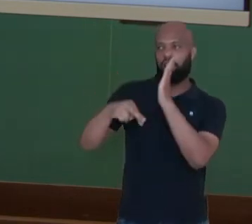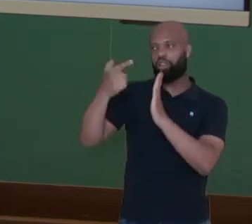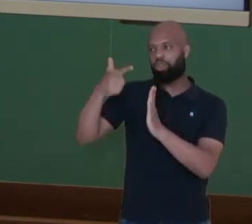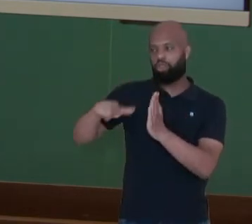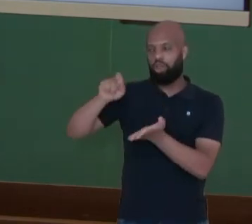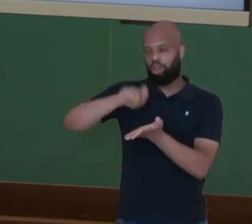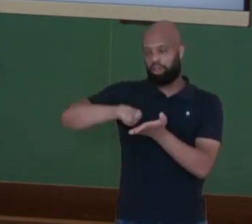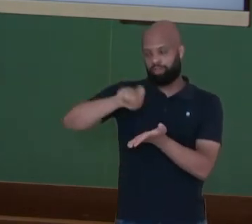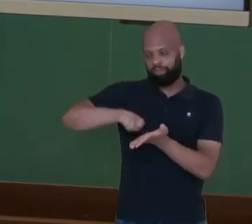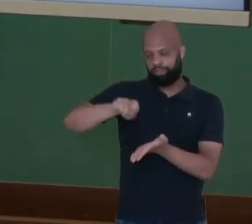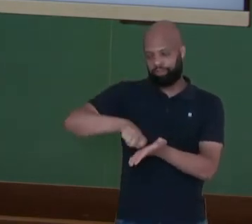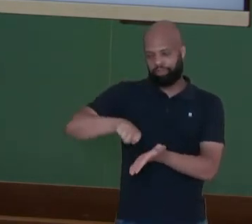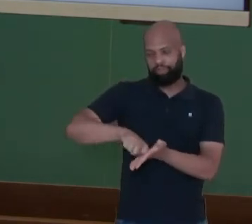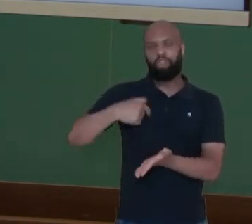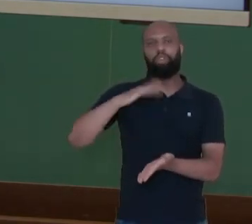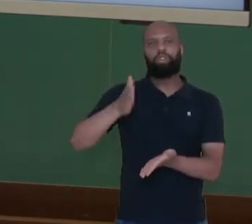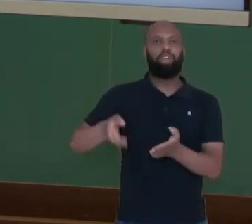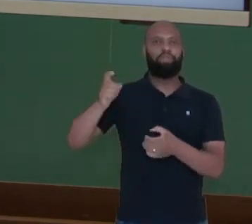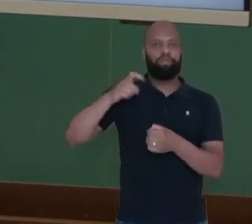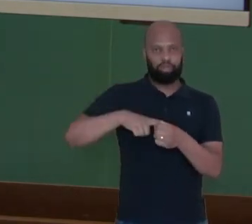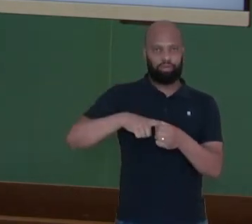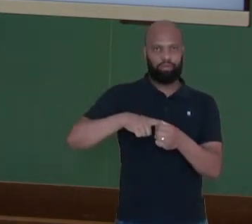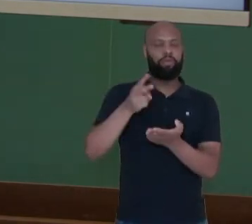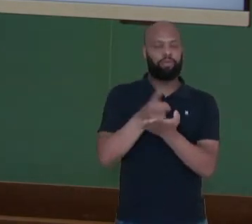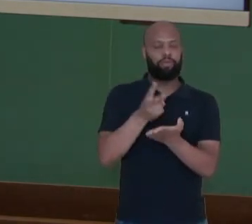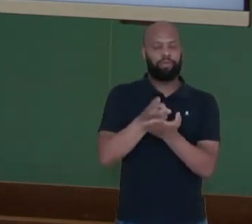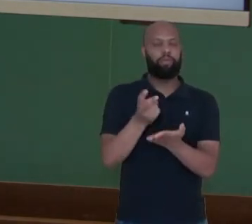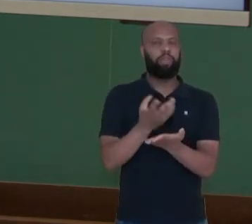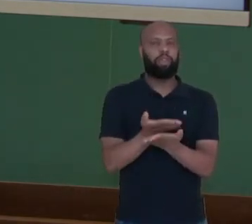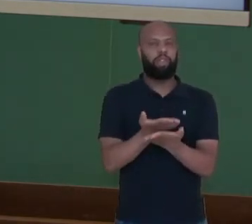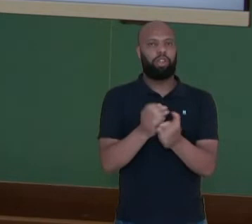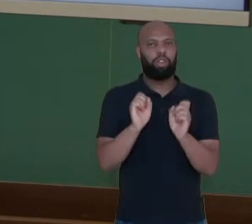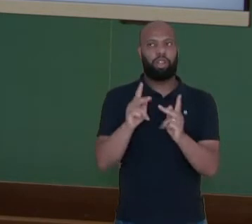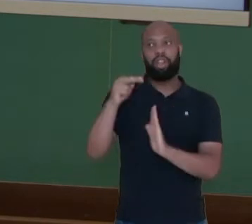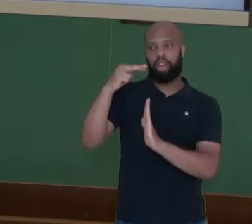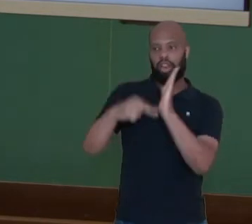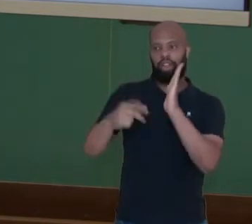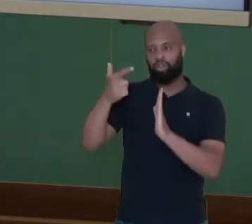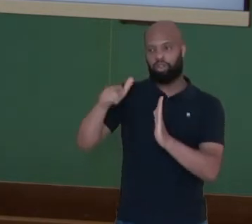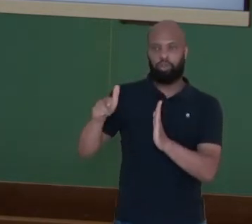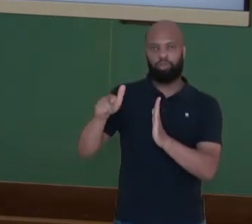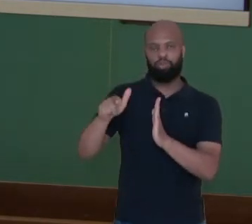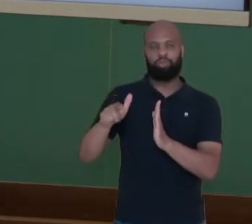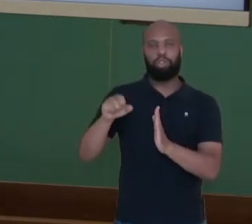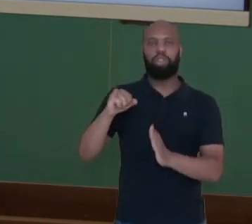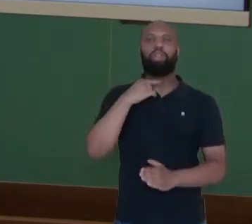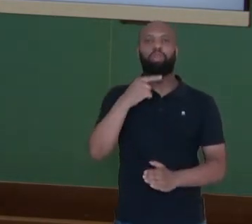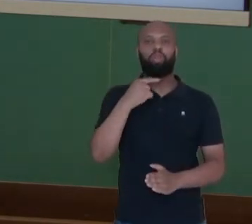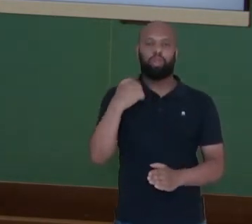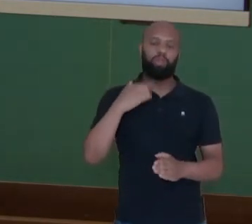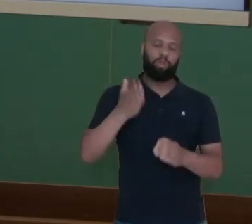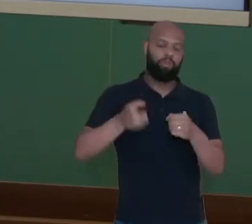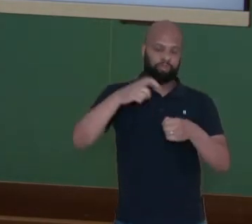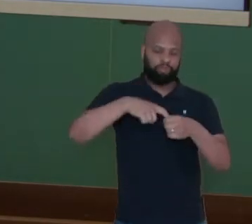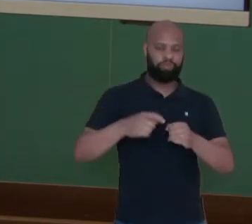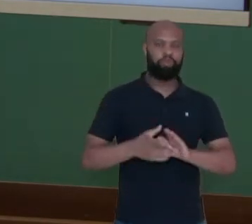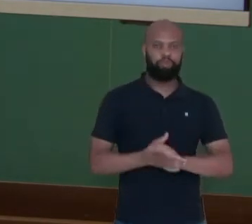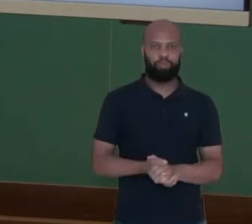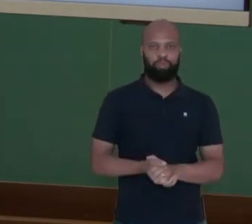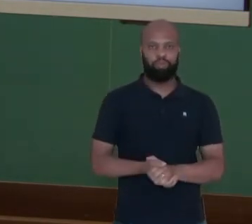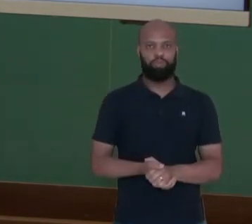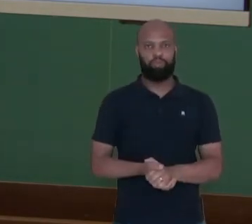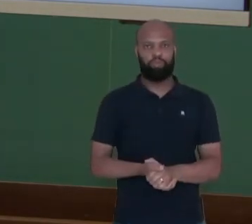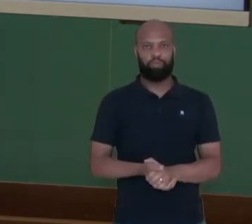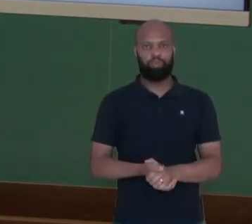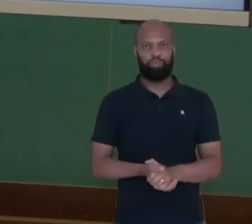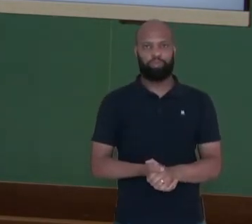exercício, tirar os dados e tentar resolver. Mas leia e tire os dados. Qualquer dúvida, nós estamos aqui para ajudá-los, beleza?